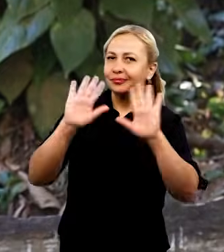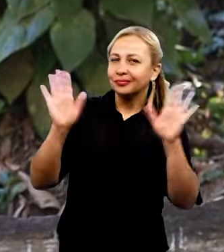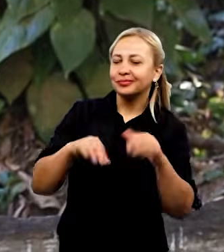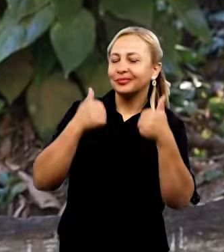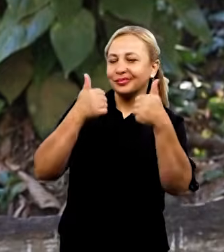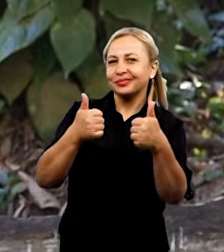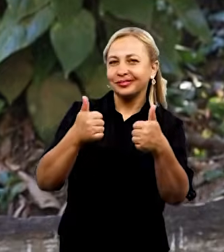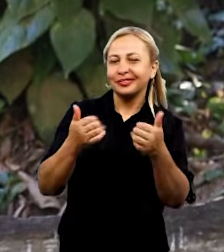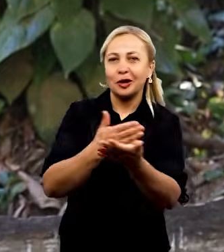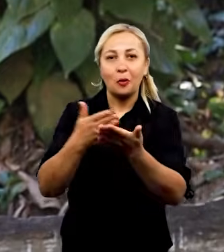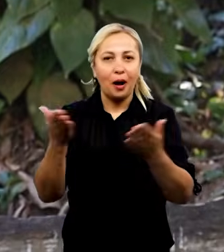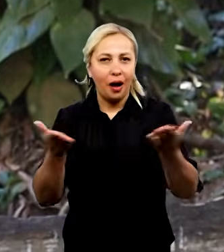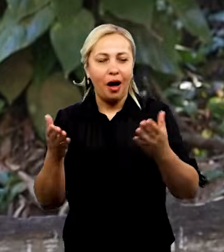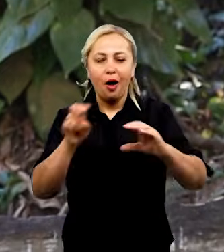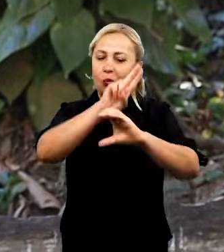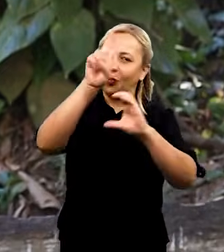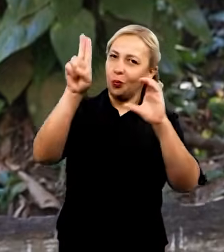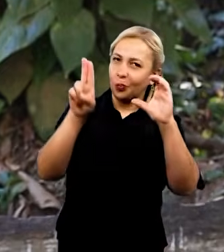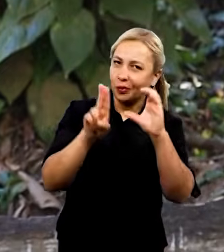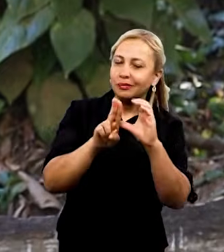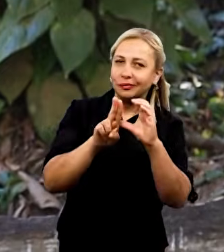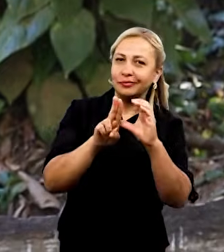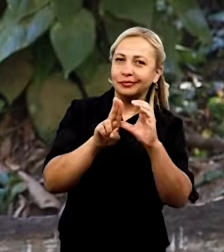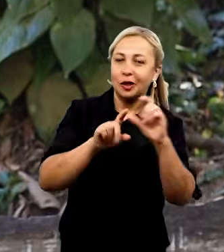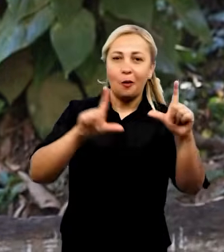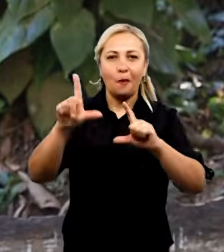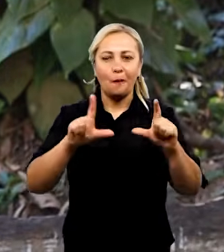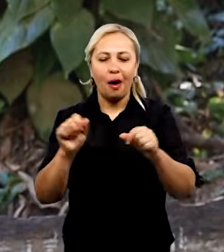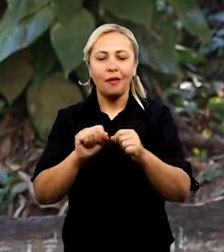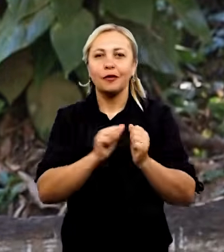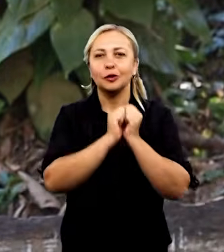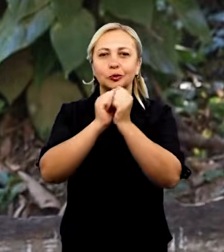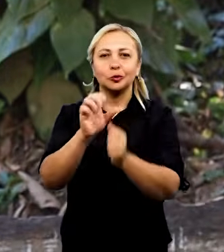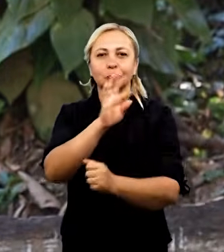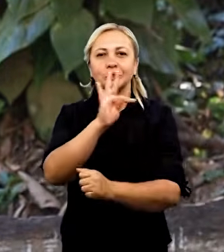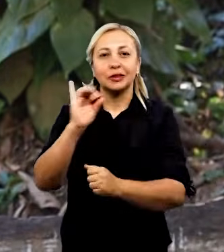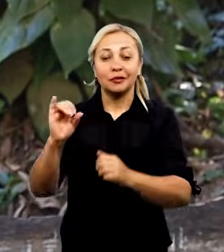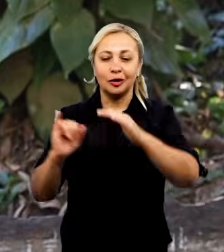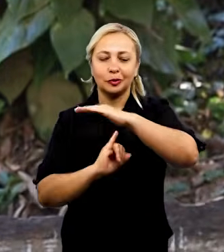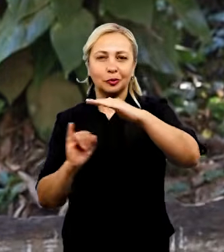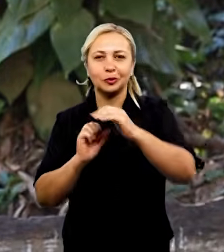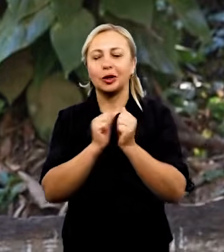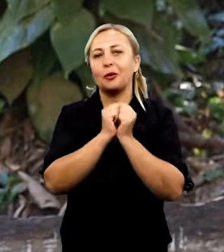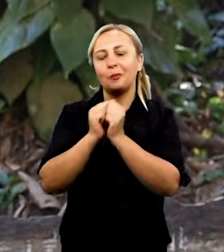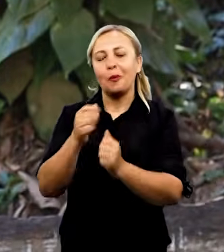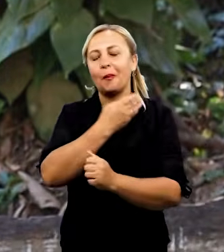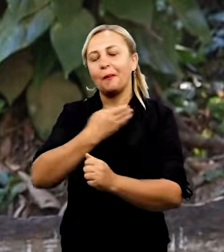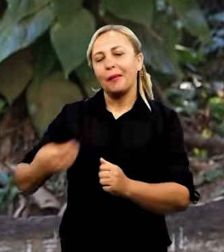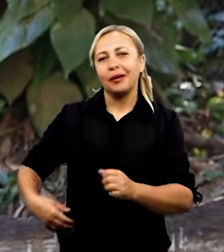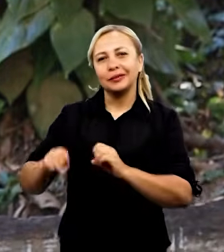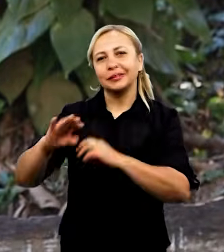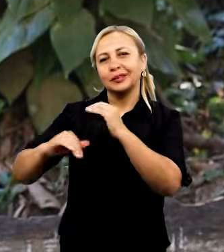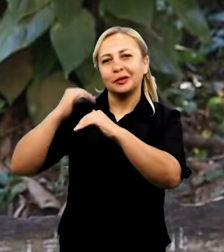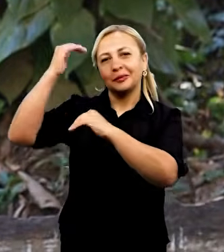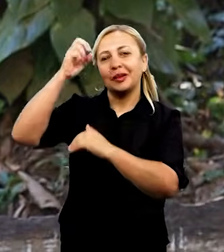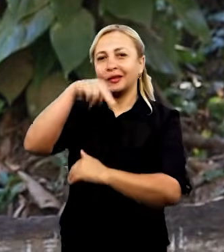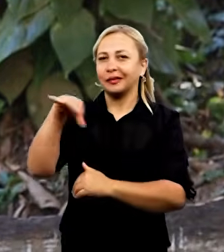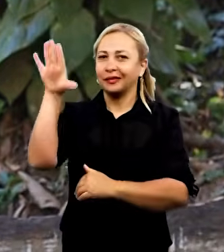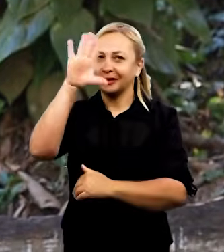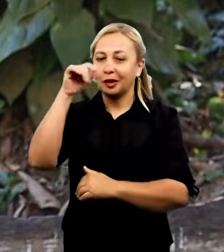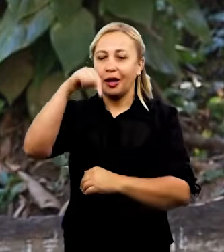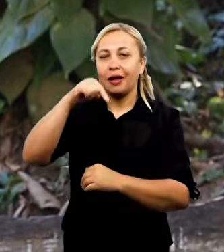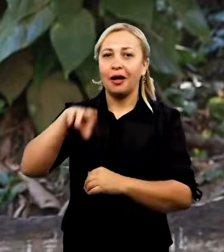Olá, tudo bem? A partir de agora começa mais um Univerciência, um programa feito por TVs e instituições públicas de ensino